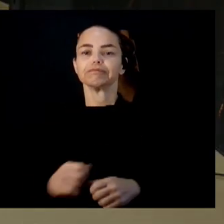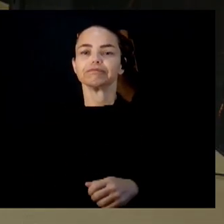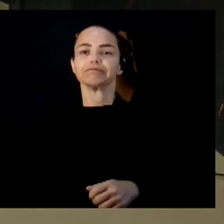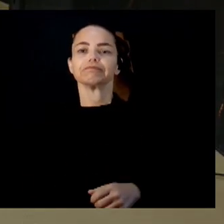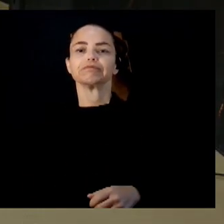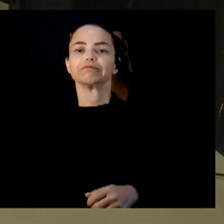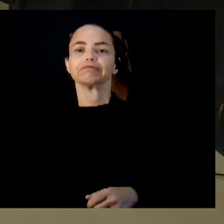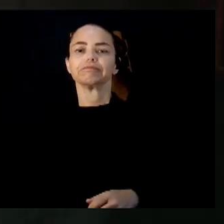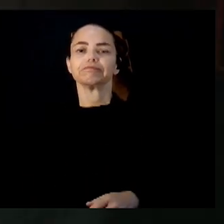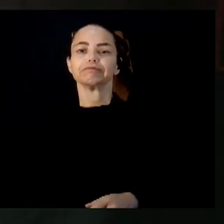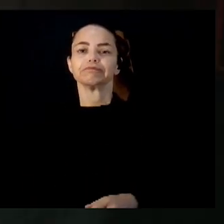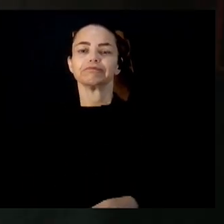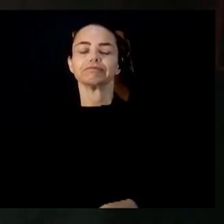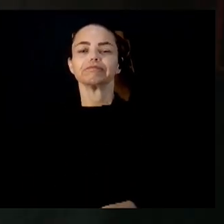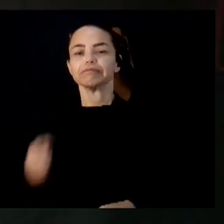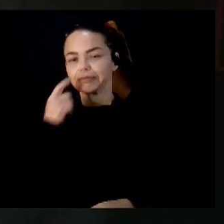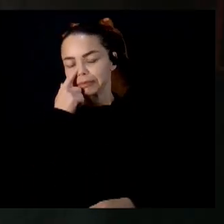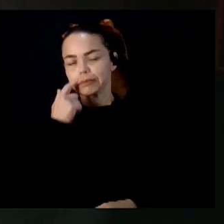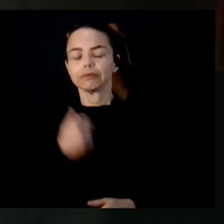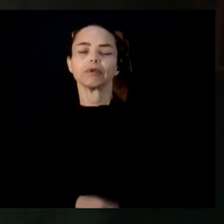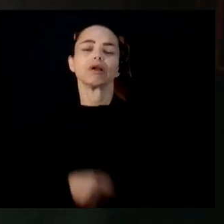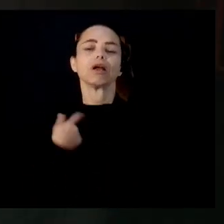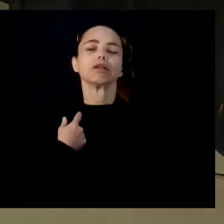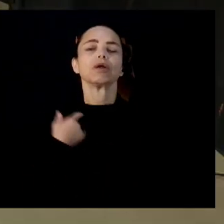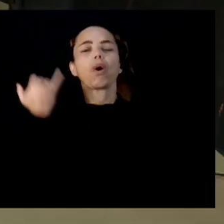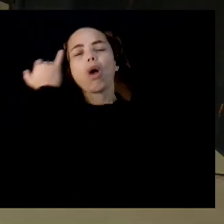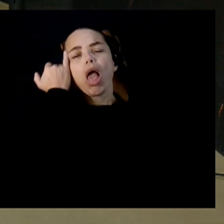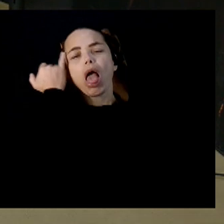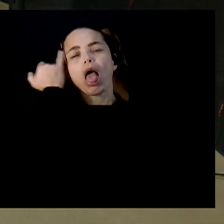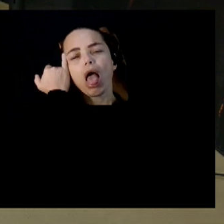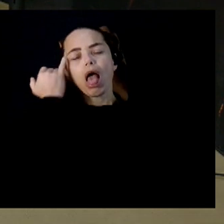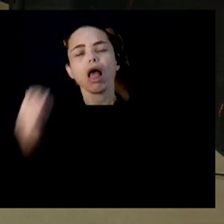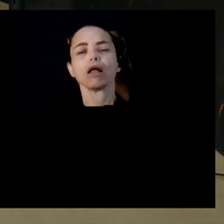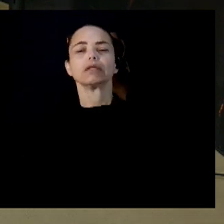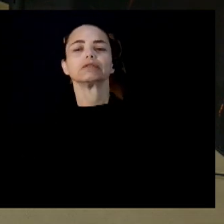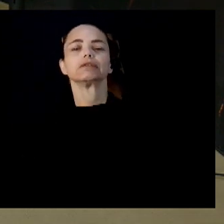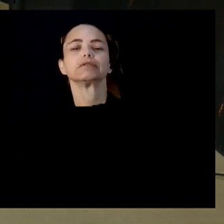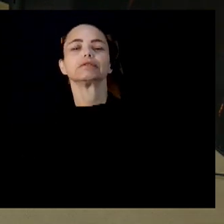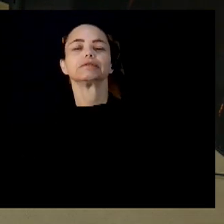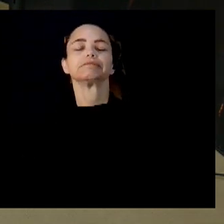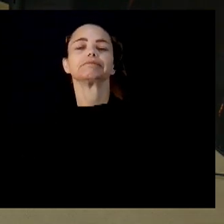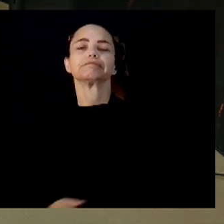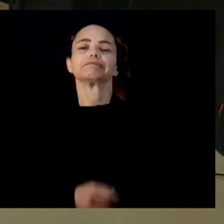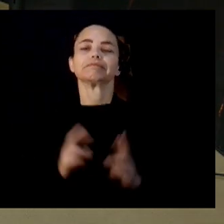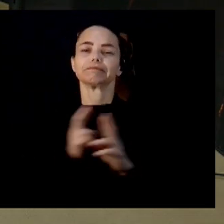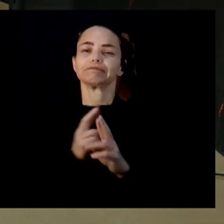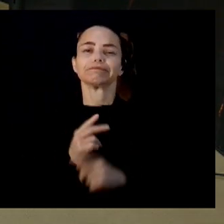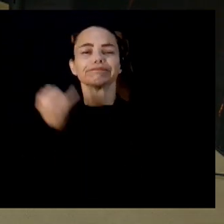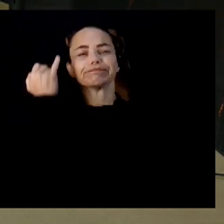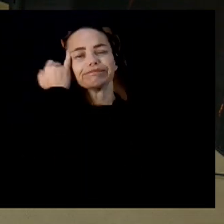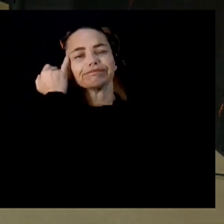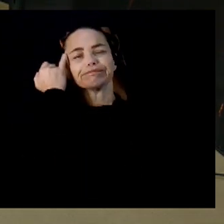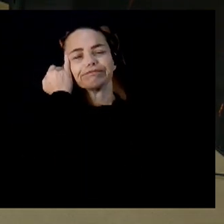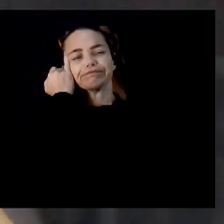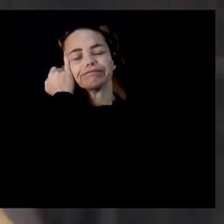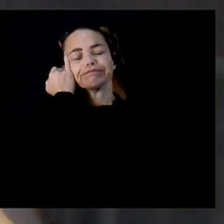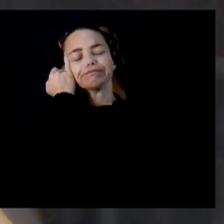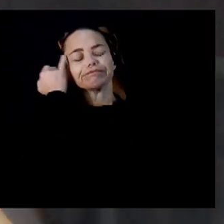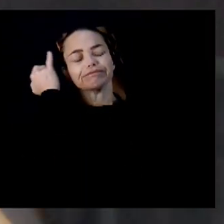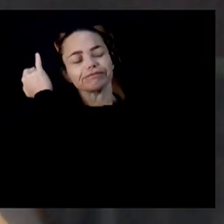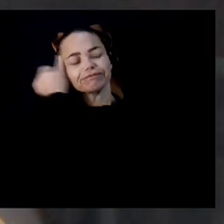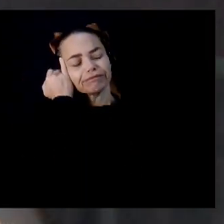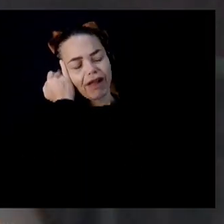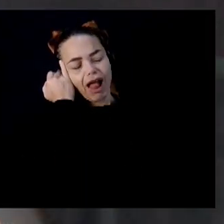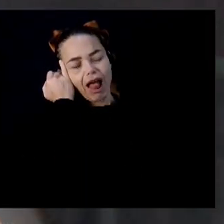verdade, em monotonia? Responda para mim, Júlia. Um bom dia. Bom dia, querida. Obrigada pelo